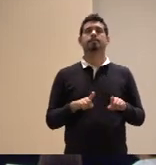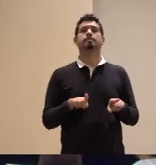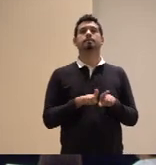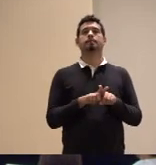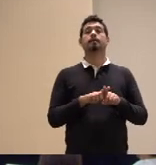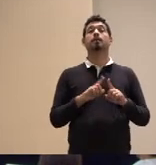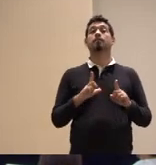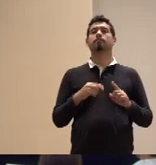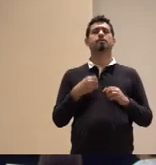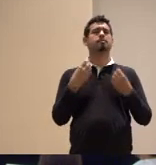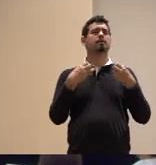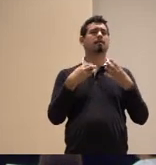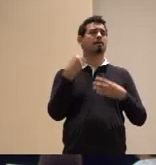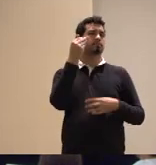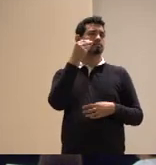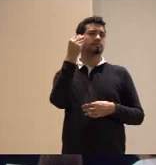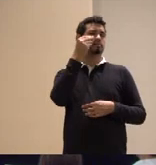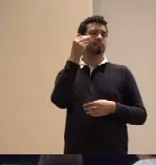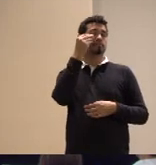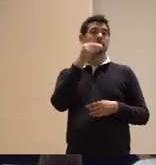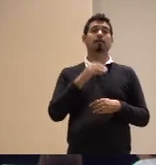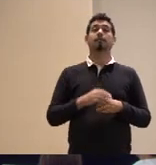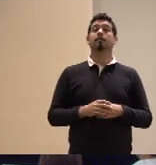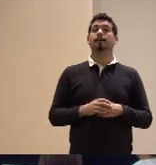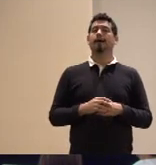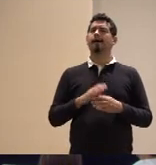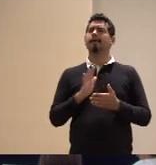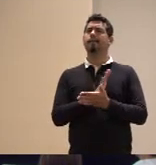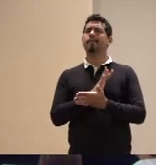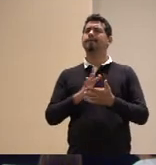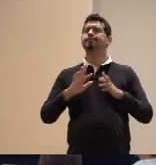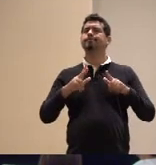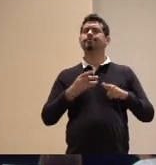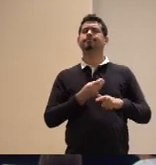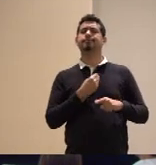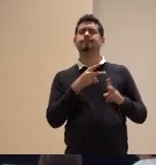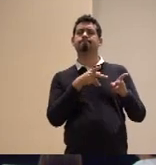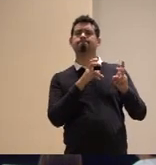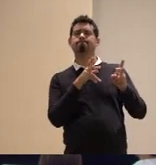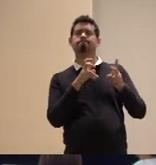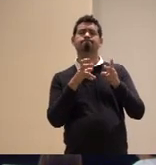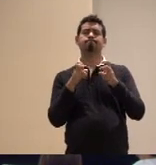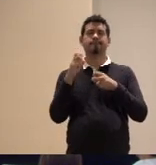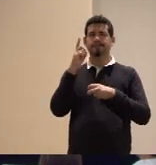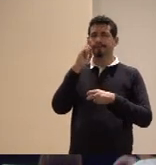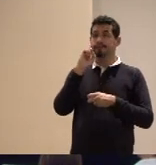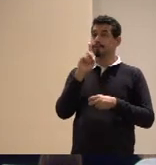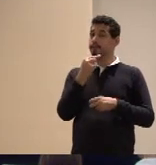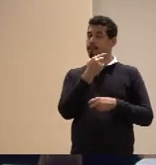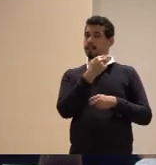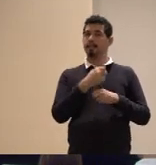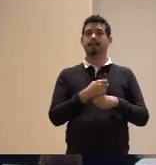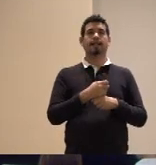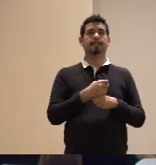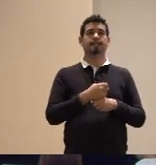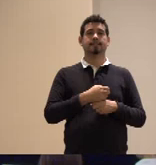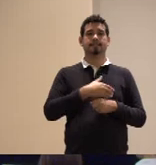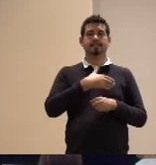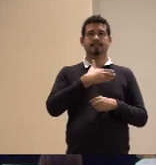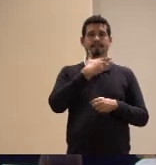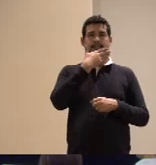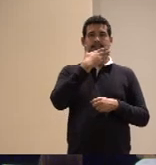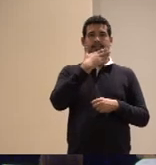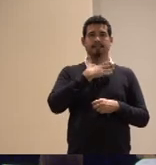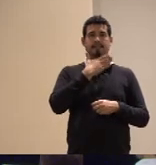nosso relato de experiência, sobre algumas coisas que a gente vive no nosso dia a dia lá em São Joaquim.